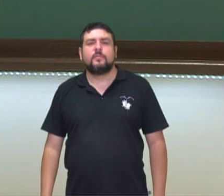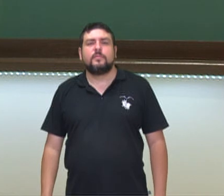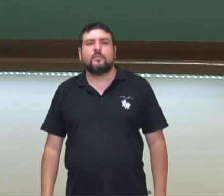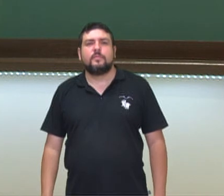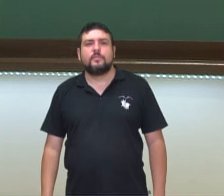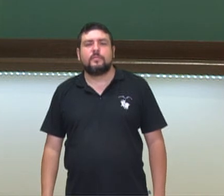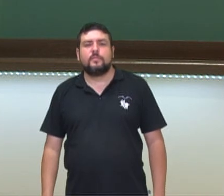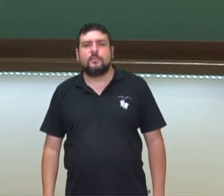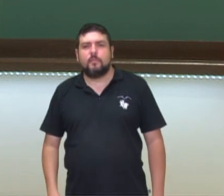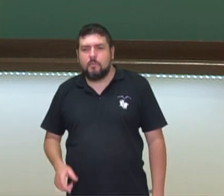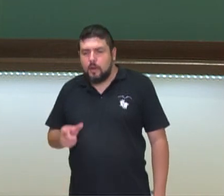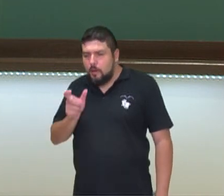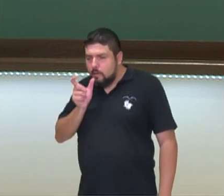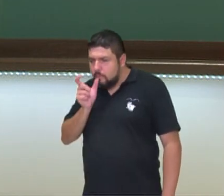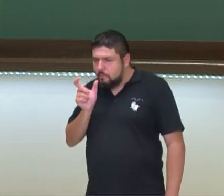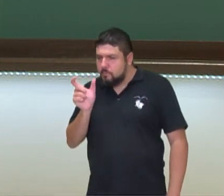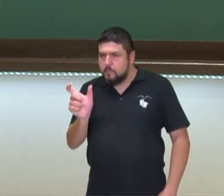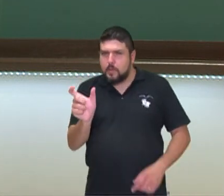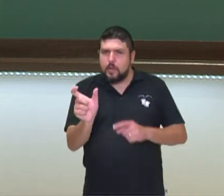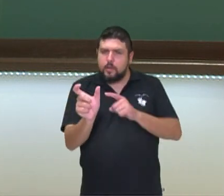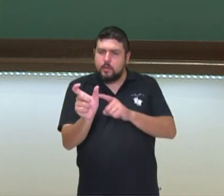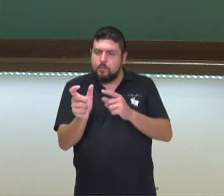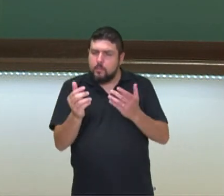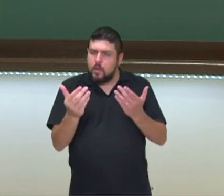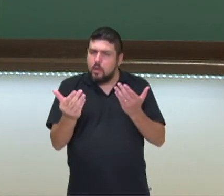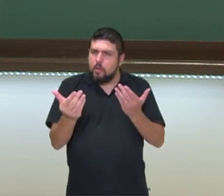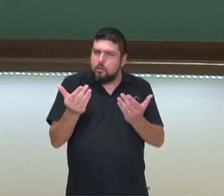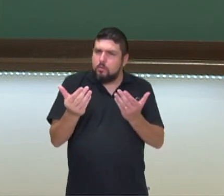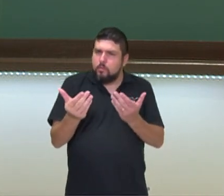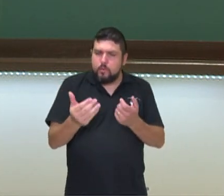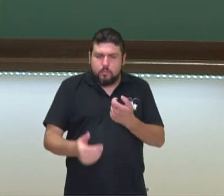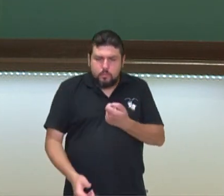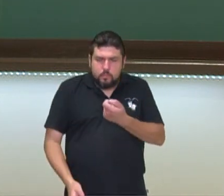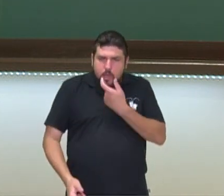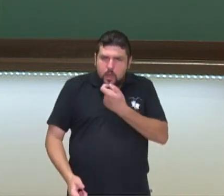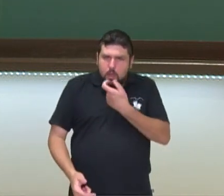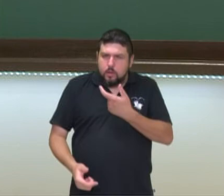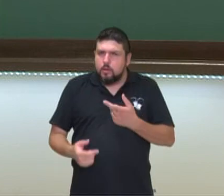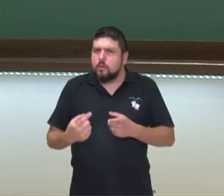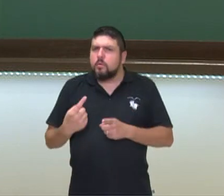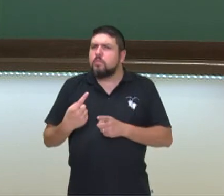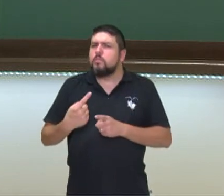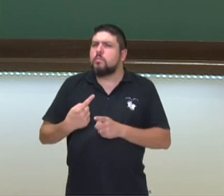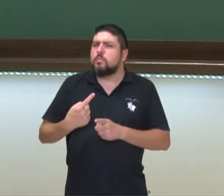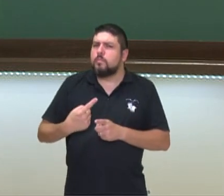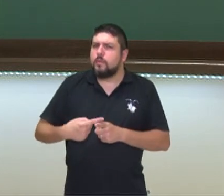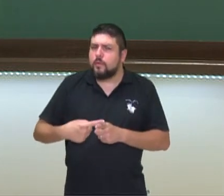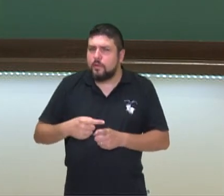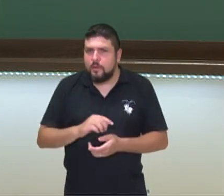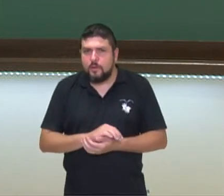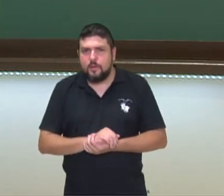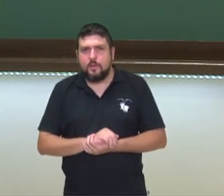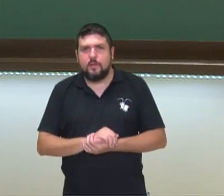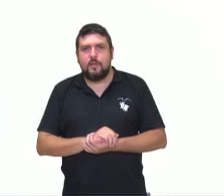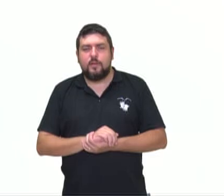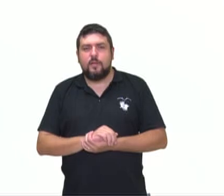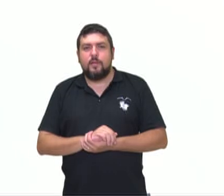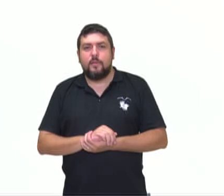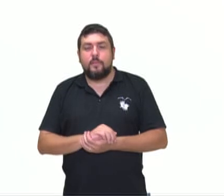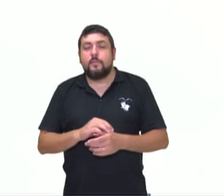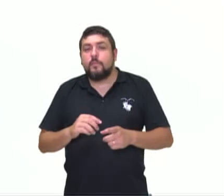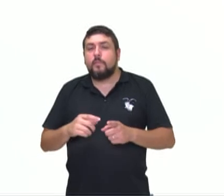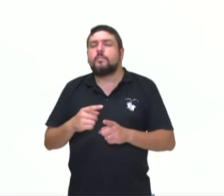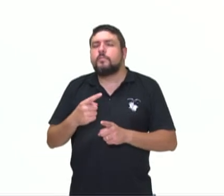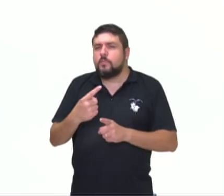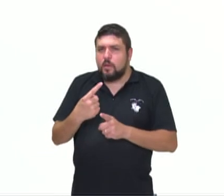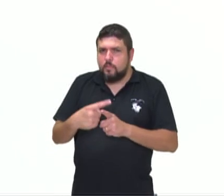A palavra é um medicamento, um fármakon em grego. Por que essa definição? Porque a